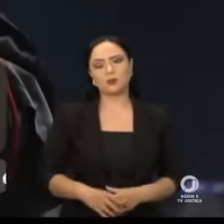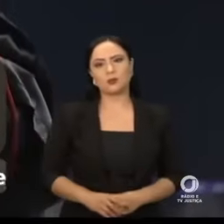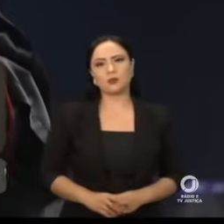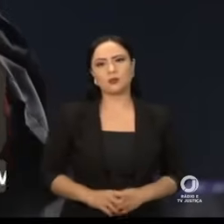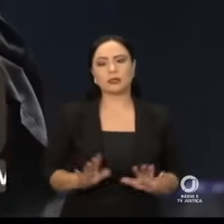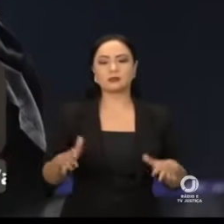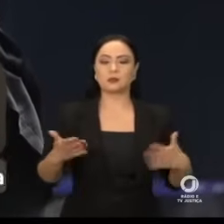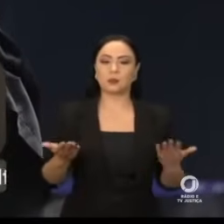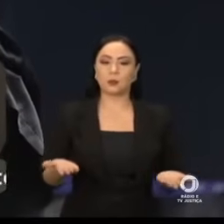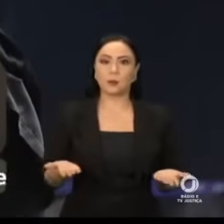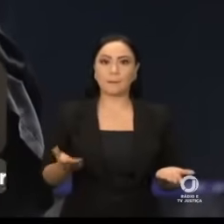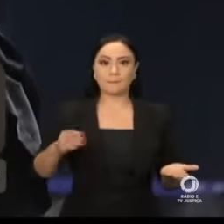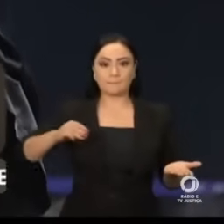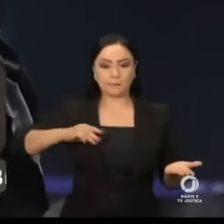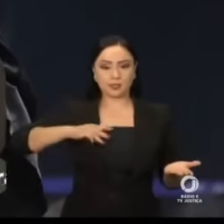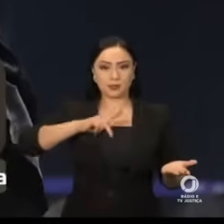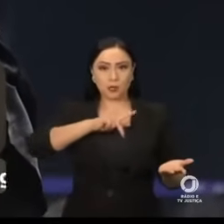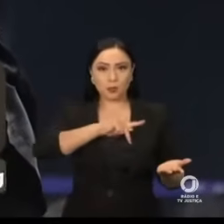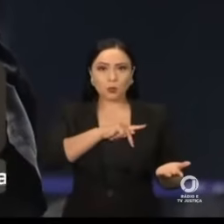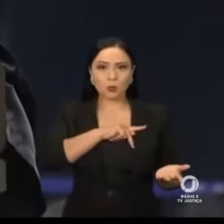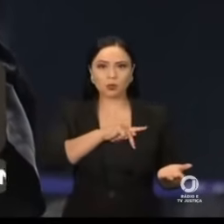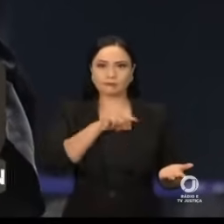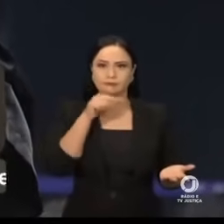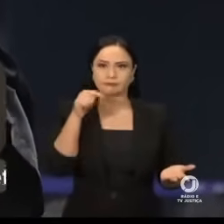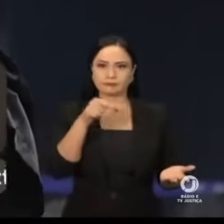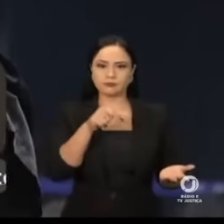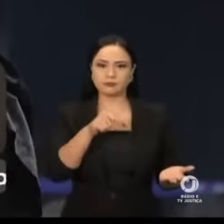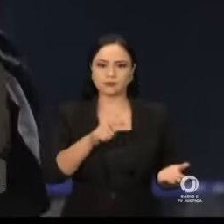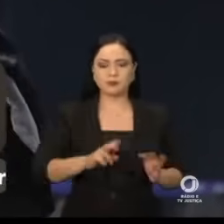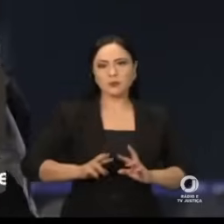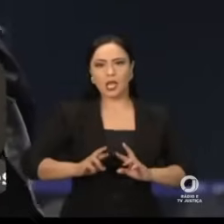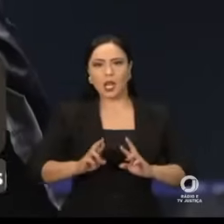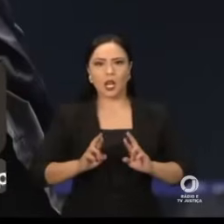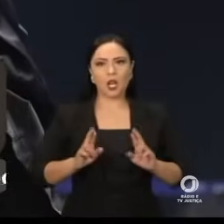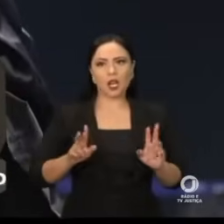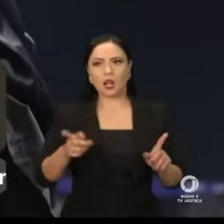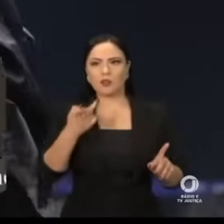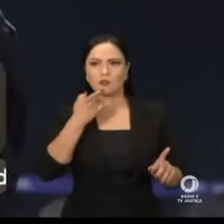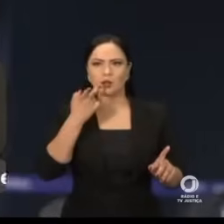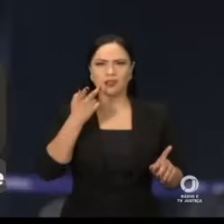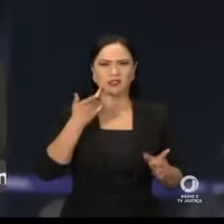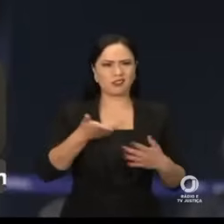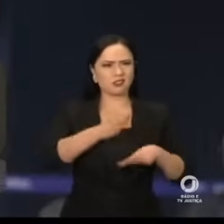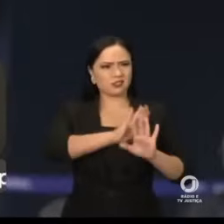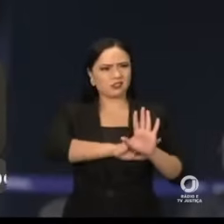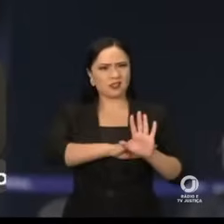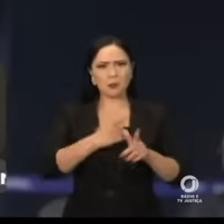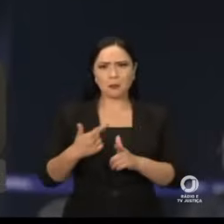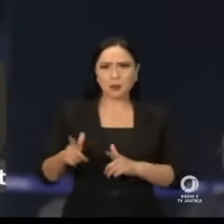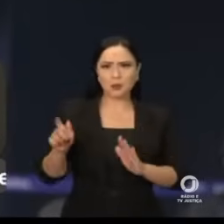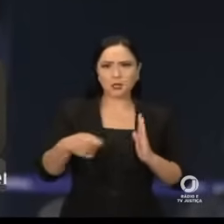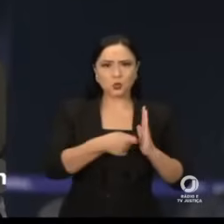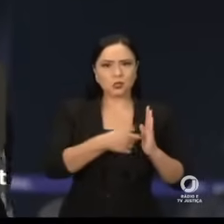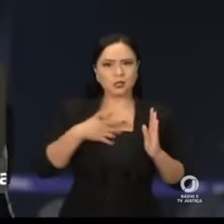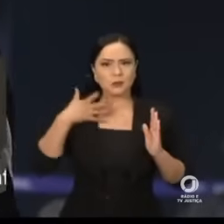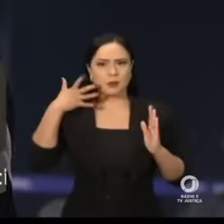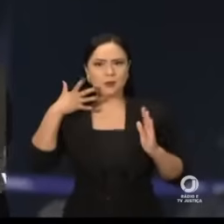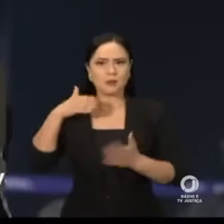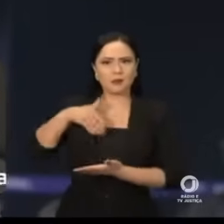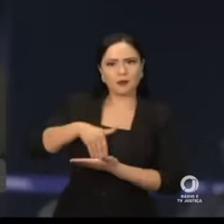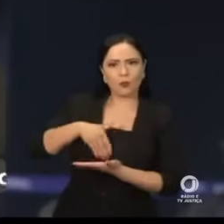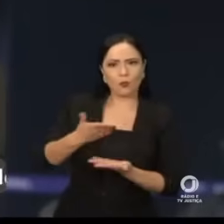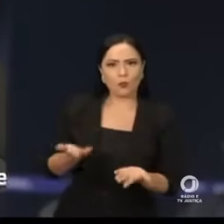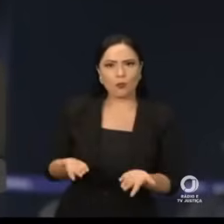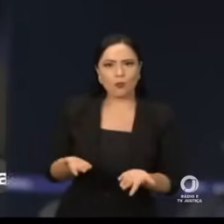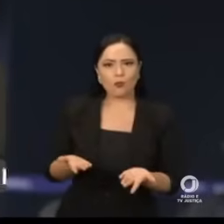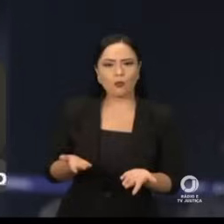Então, o Ministério Público, apesar de não falar diretamente, é outro problema da denúncia e das alegações finais,